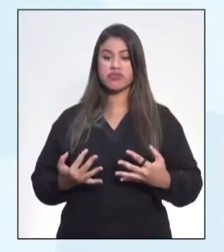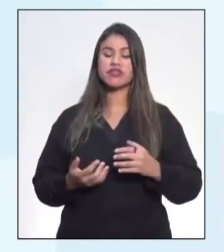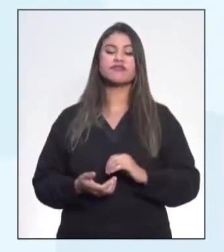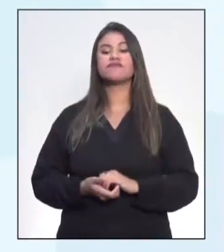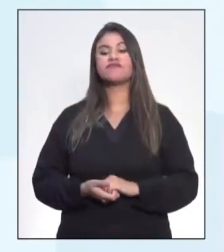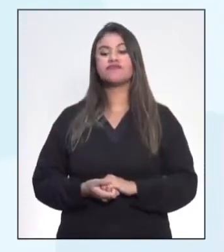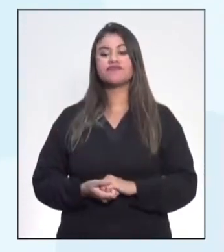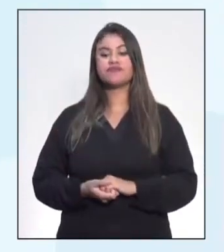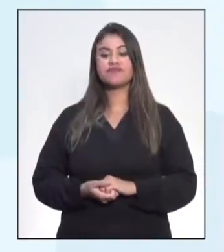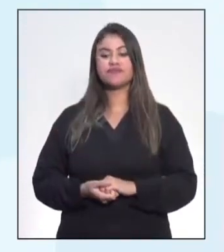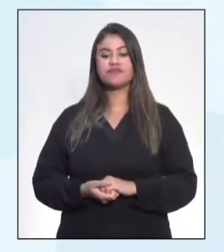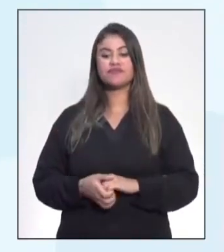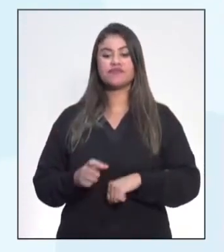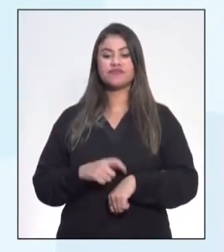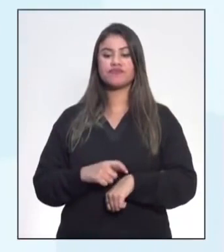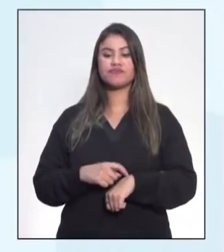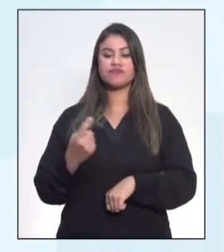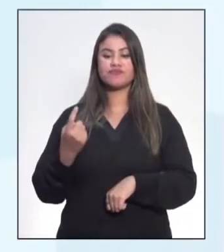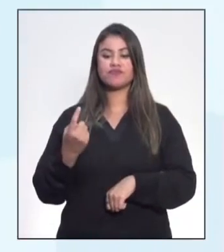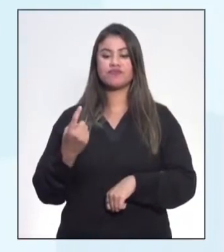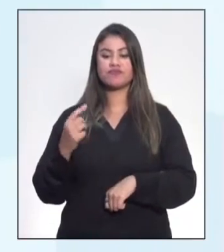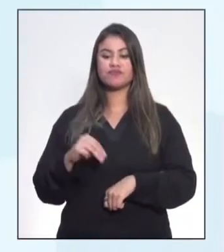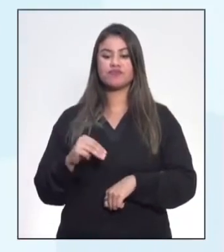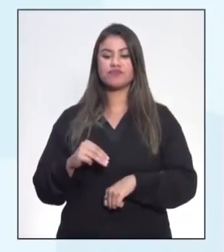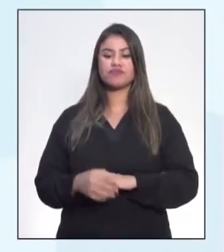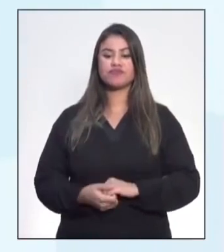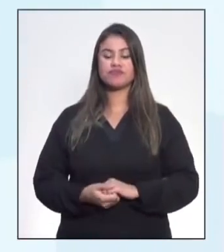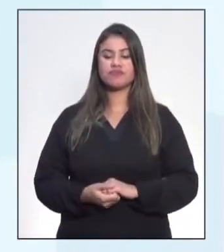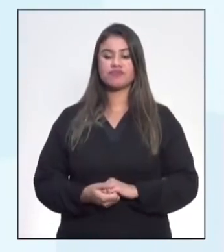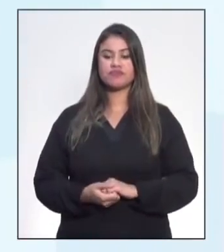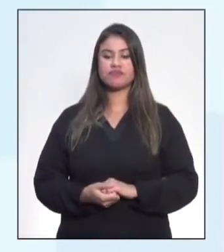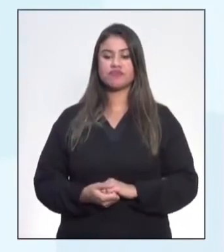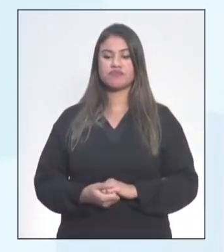se possível. 1 minutinho para você responder esse item.